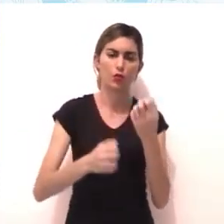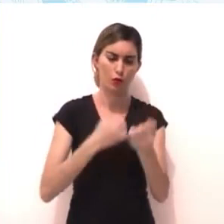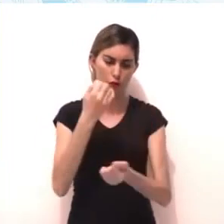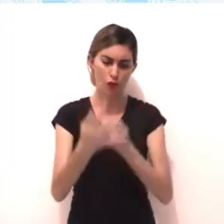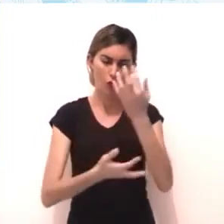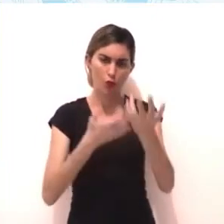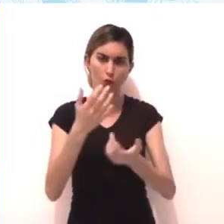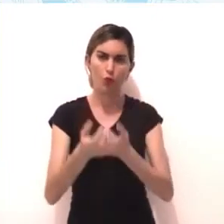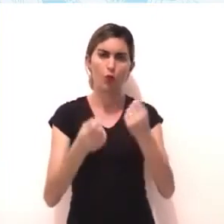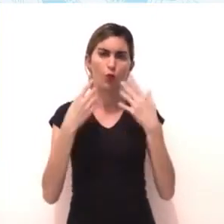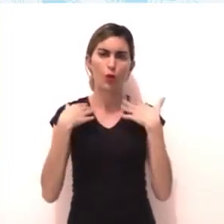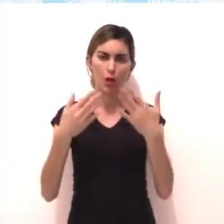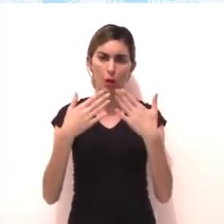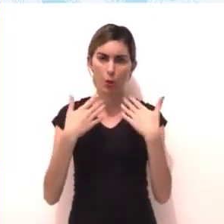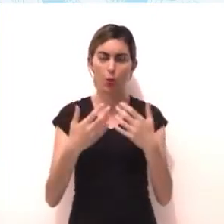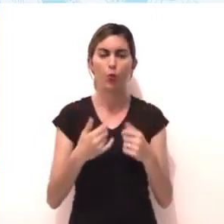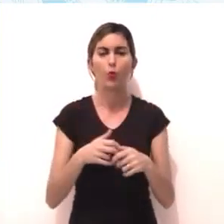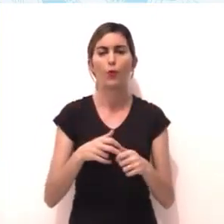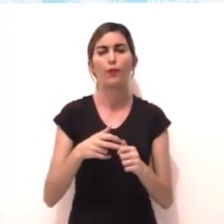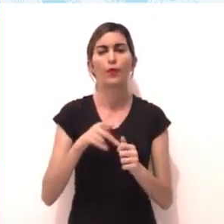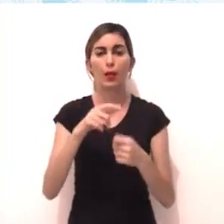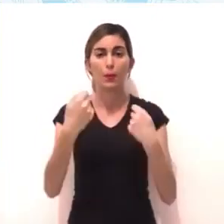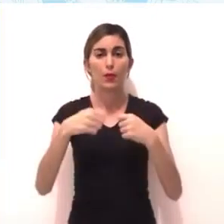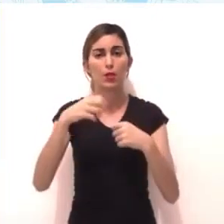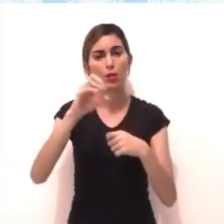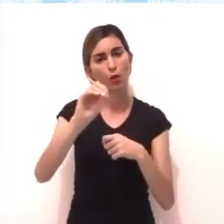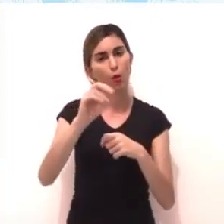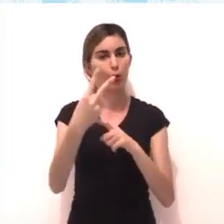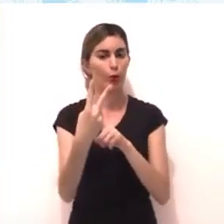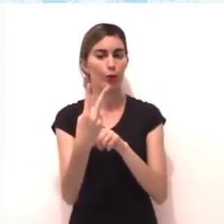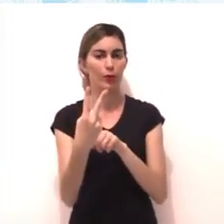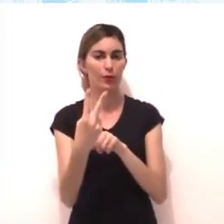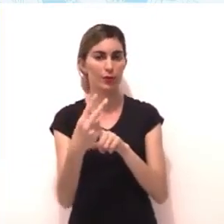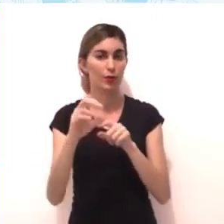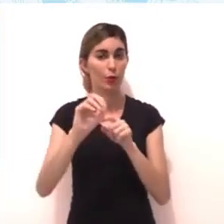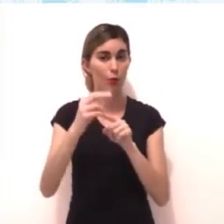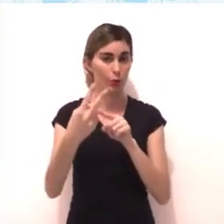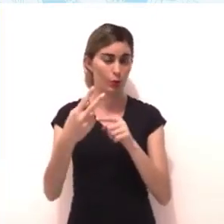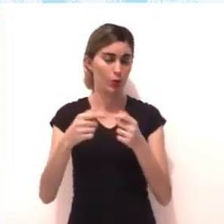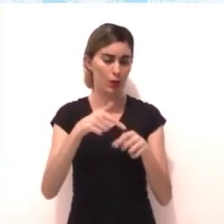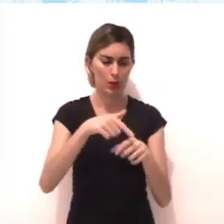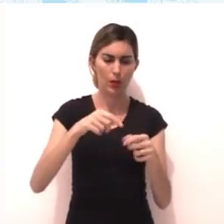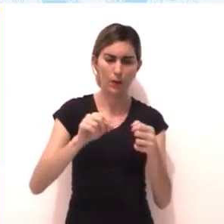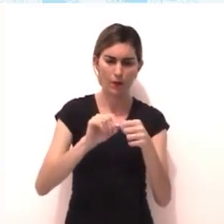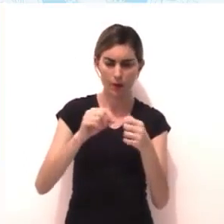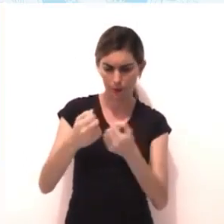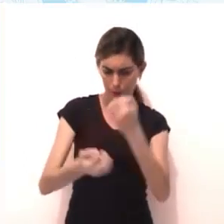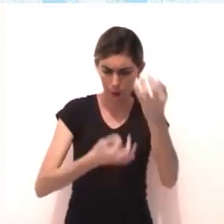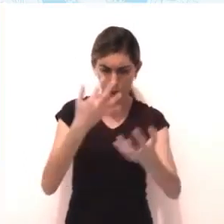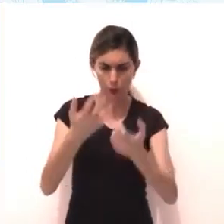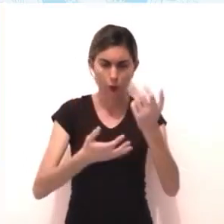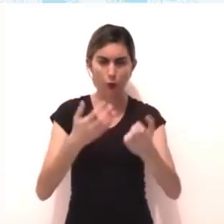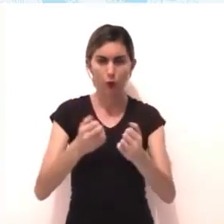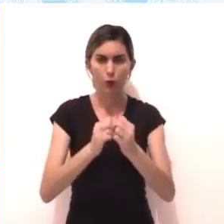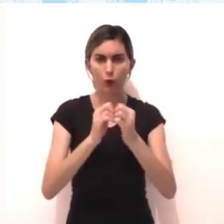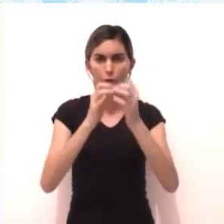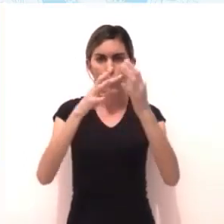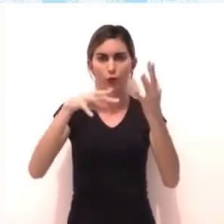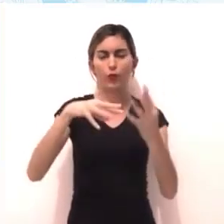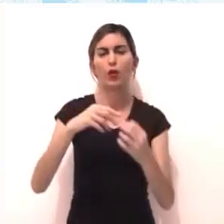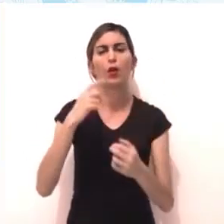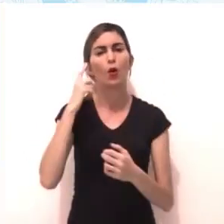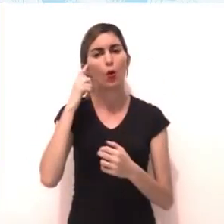para liberar calor, ele precisa do oxigênio. Quando esse combustível ele é queimado, quando ele sofre